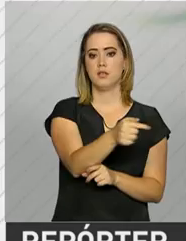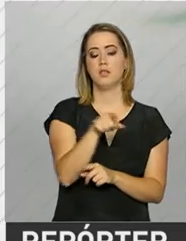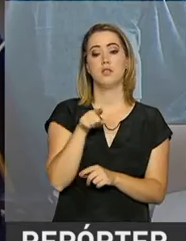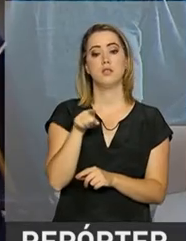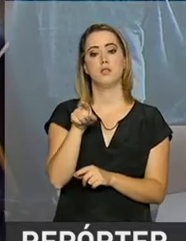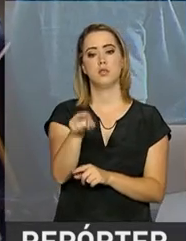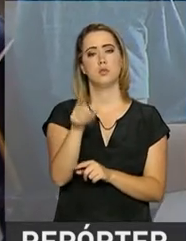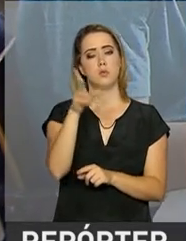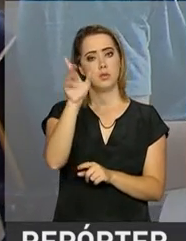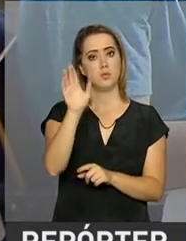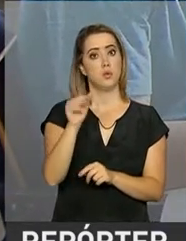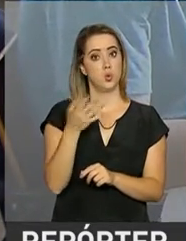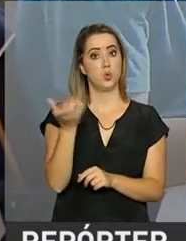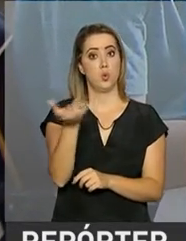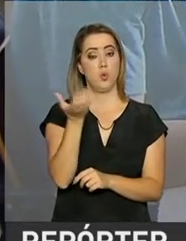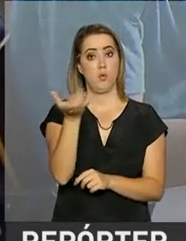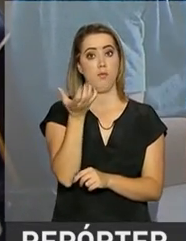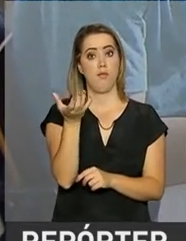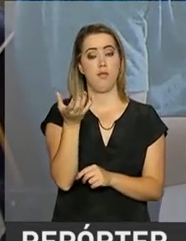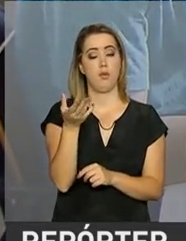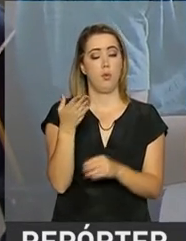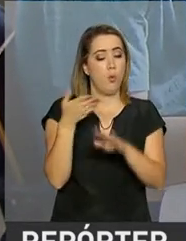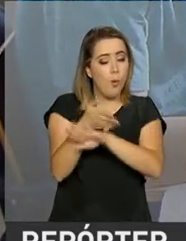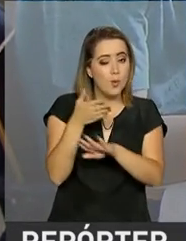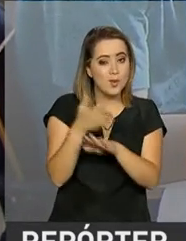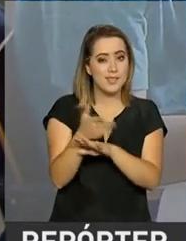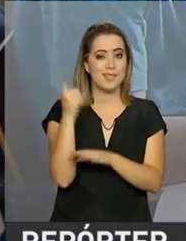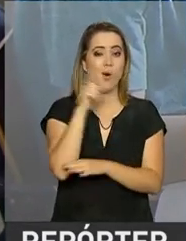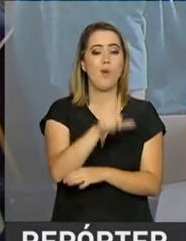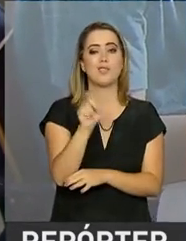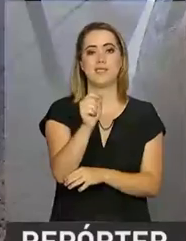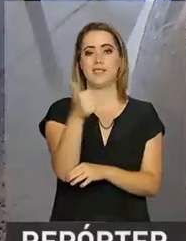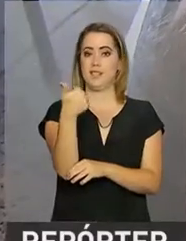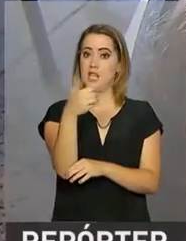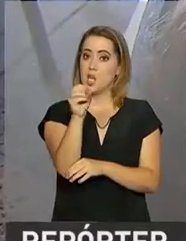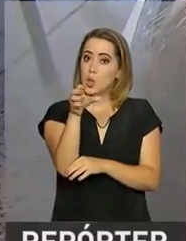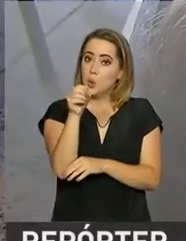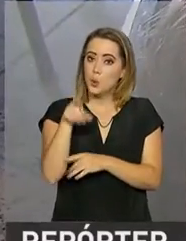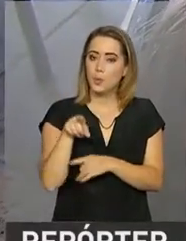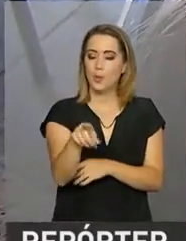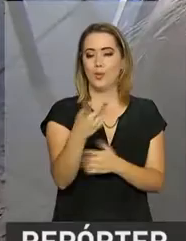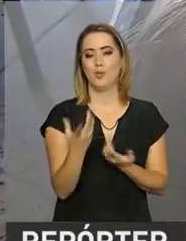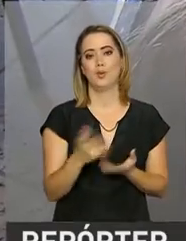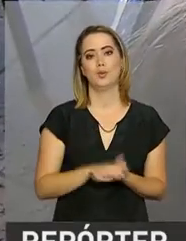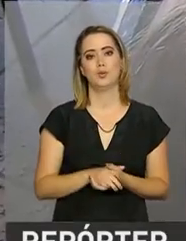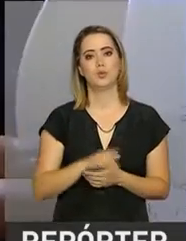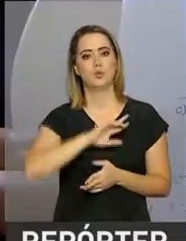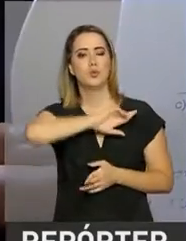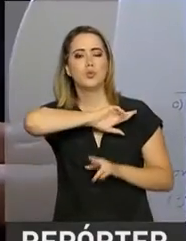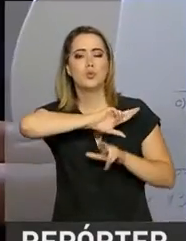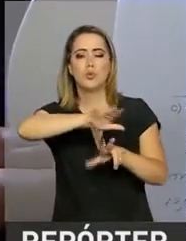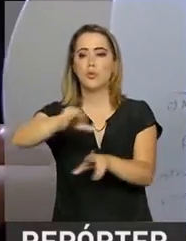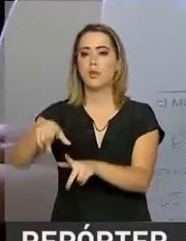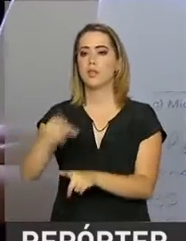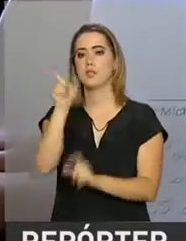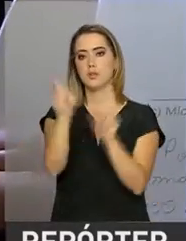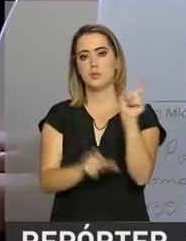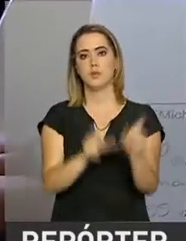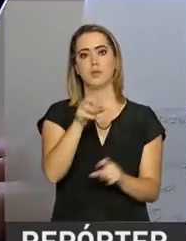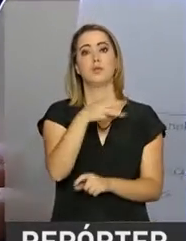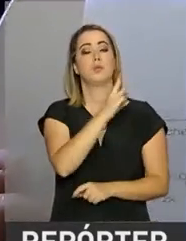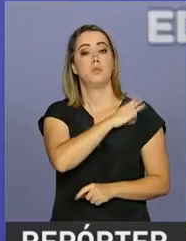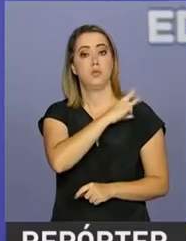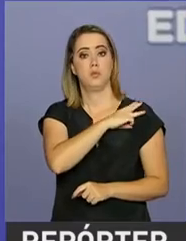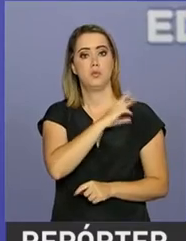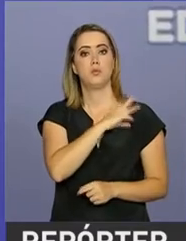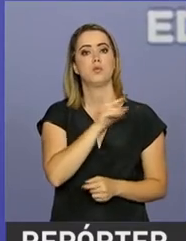mil apenas 7,6 por cento dos alunos que pediram a certificação do ensino médio pelo enem alcançaram a nota mínima